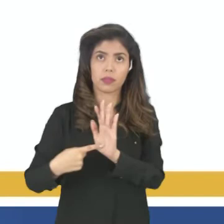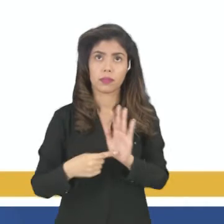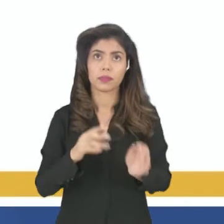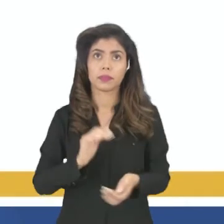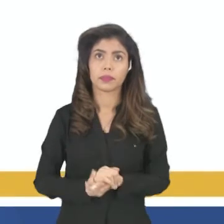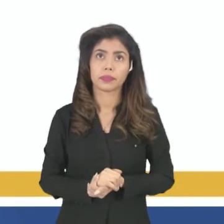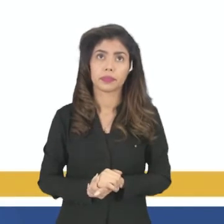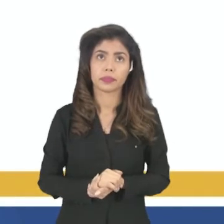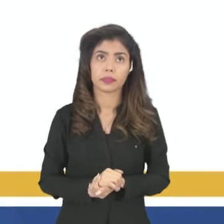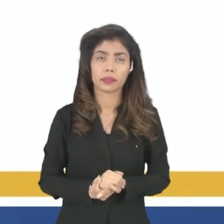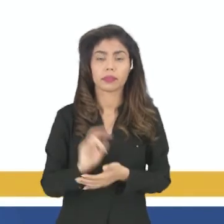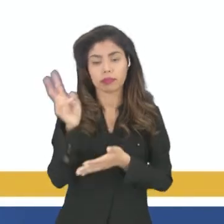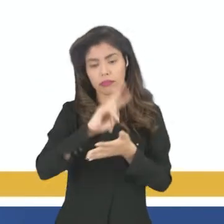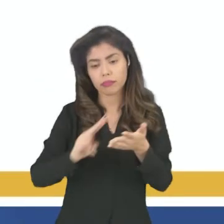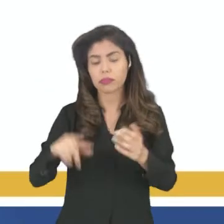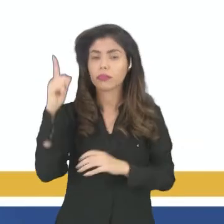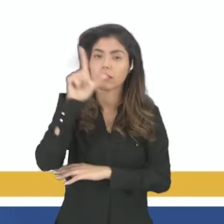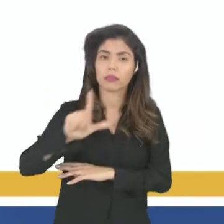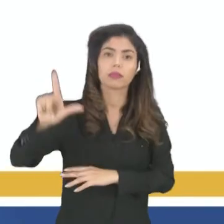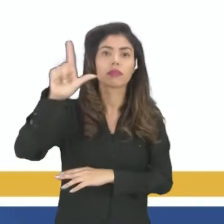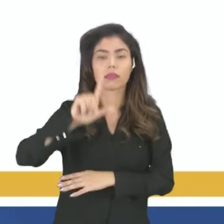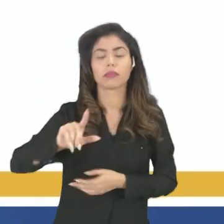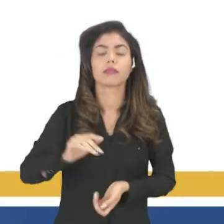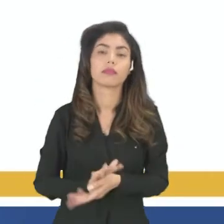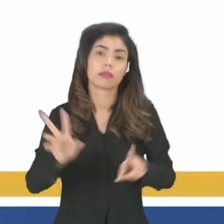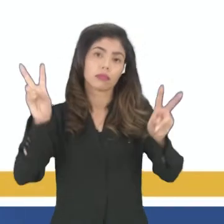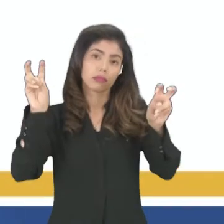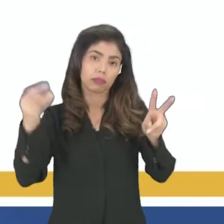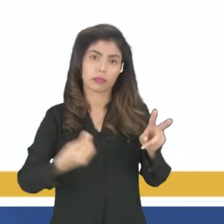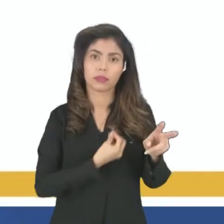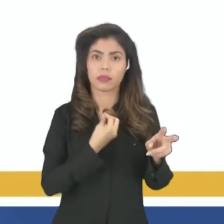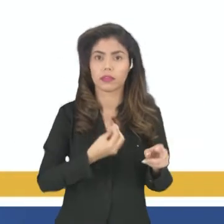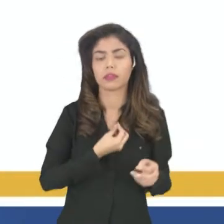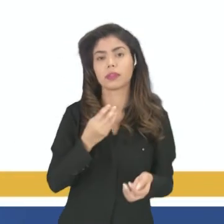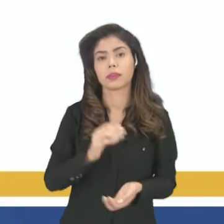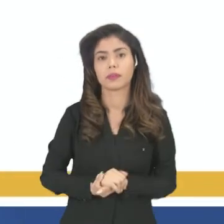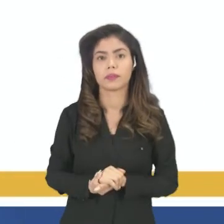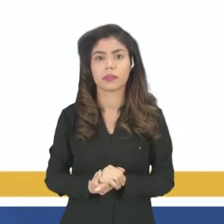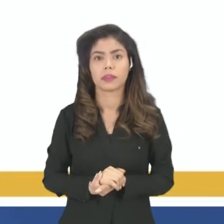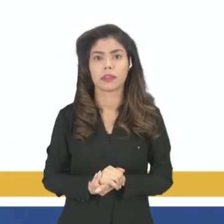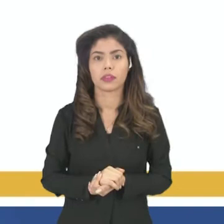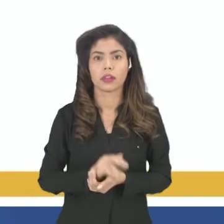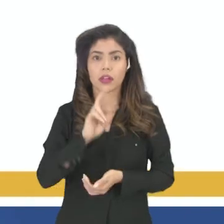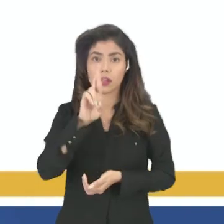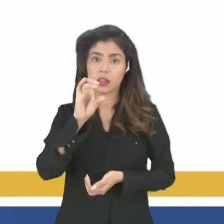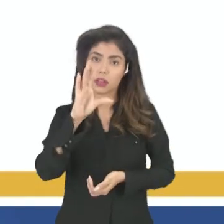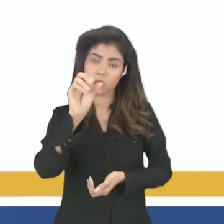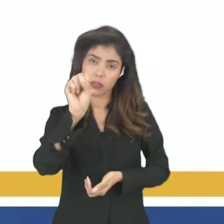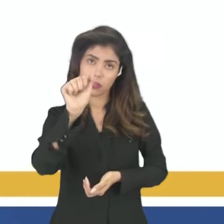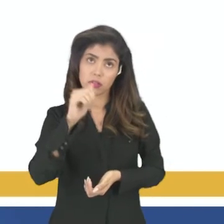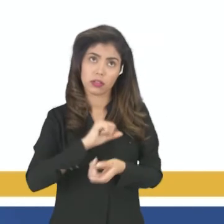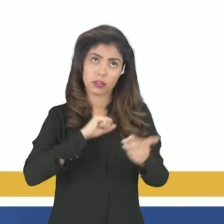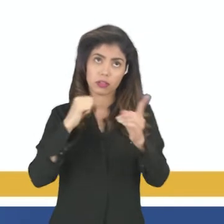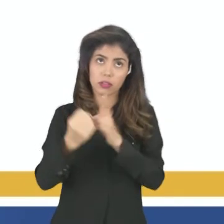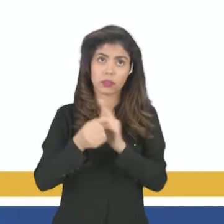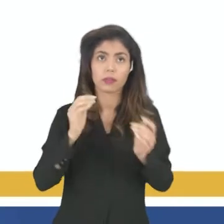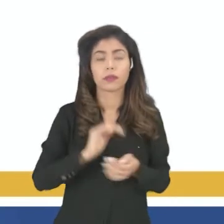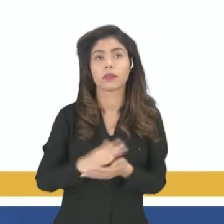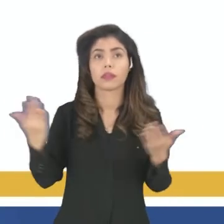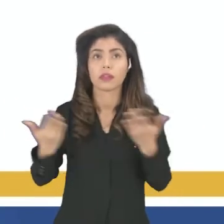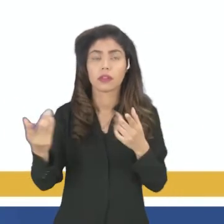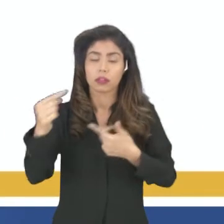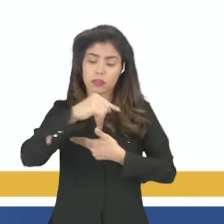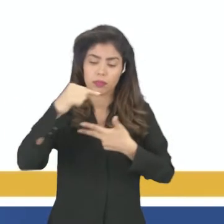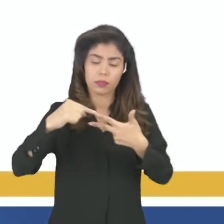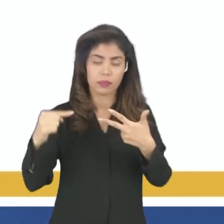Robinson Crusoe, que é da literatura, né, esse tema da vida selvagem e a recusa da vida na sociedade. E agora uma